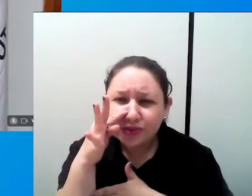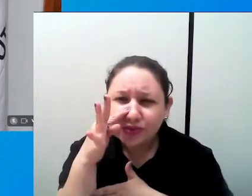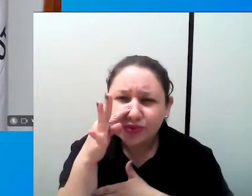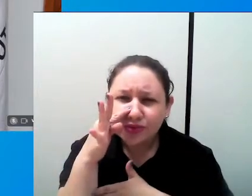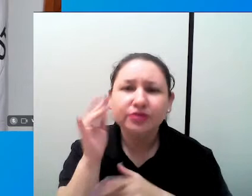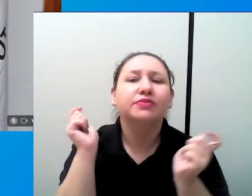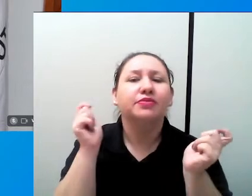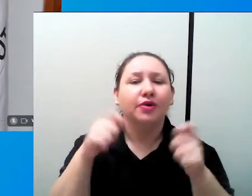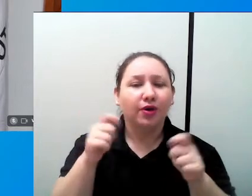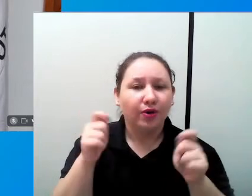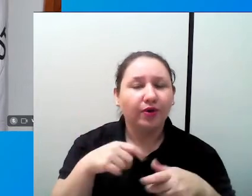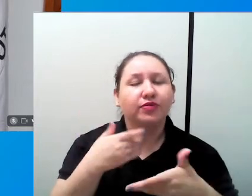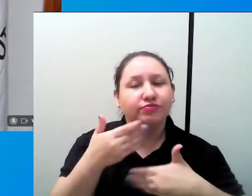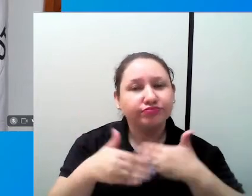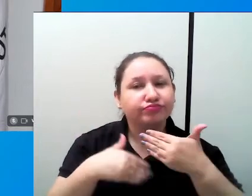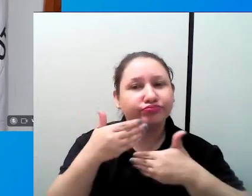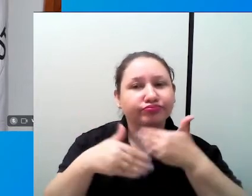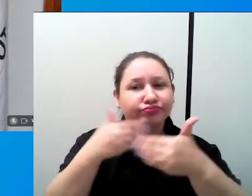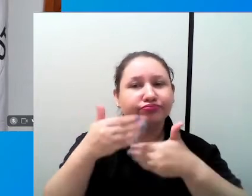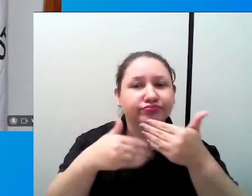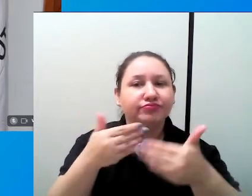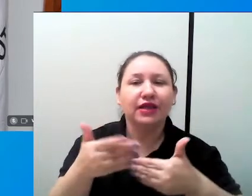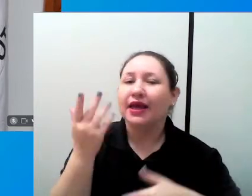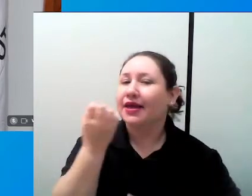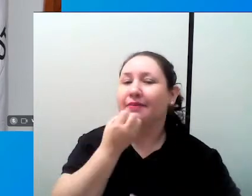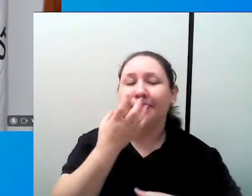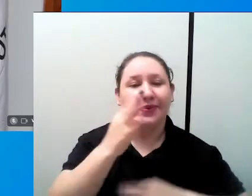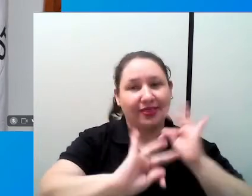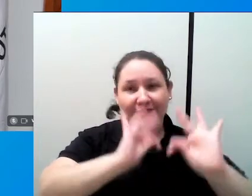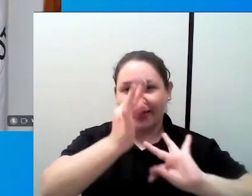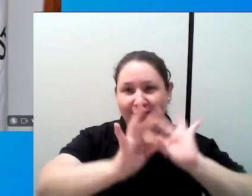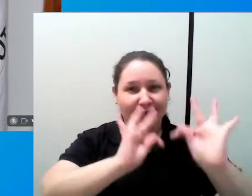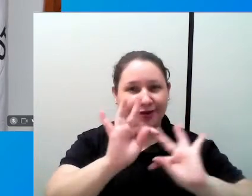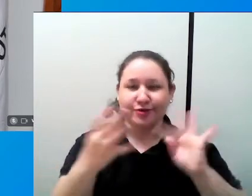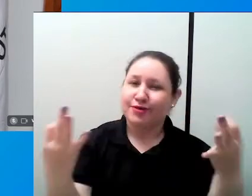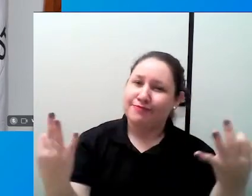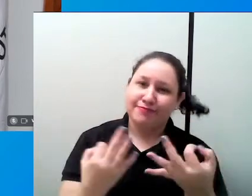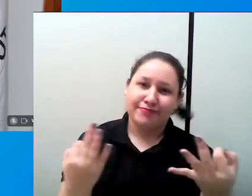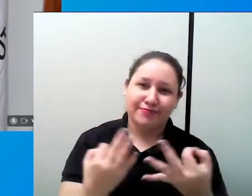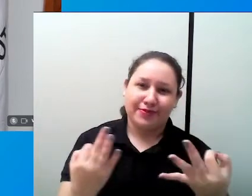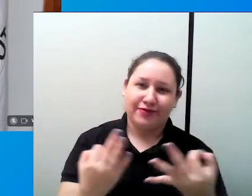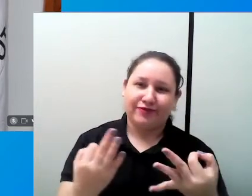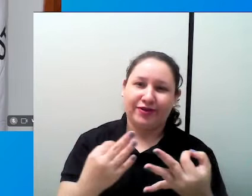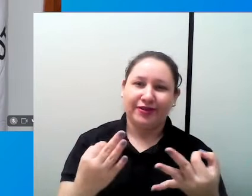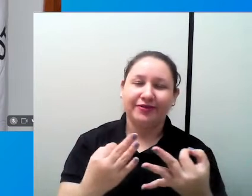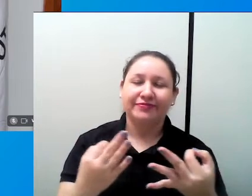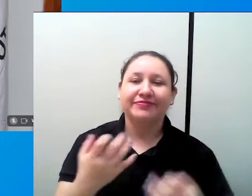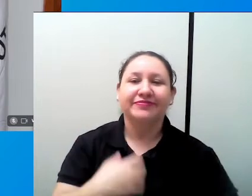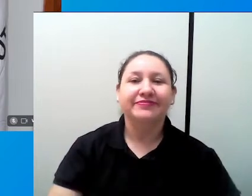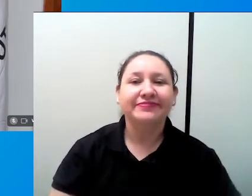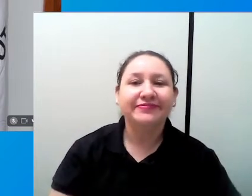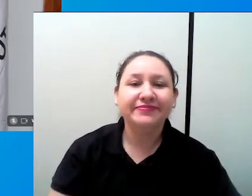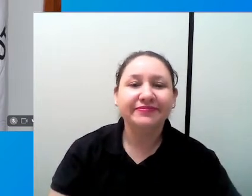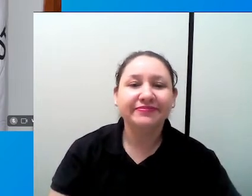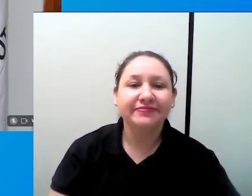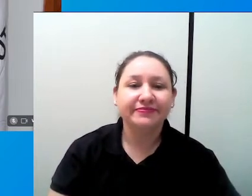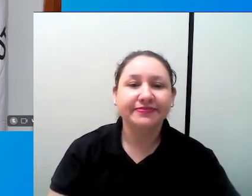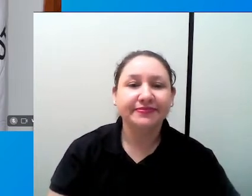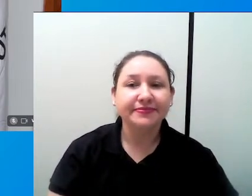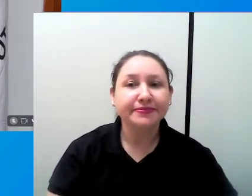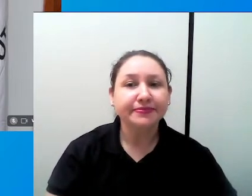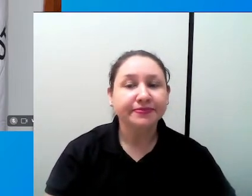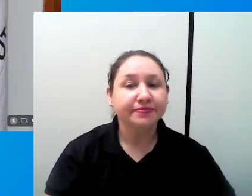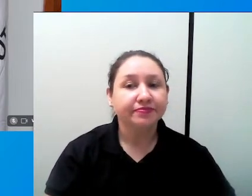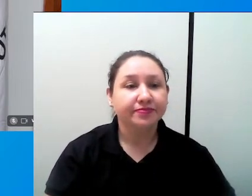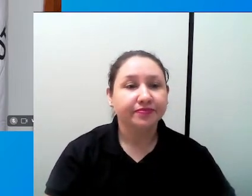experiências, e isso é muito, muito bacana. A tecnologia nos proporciona isso. Né? E se